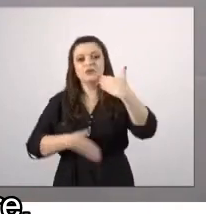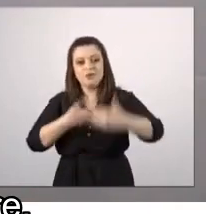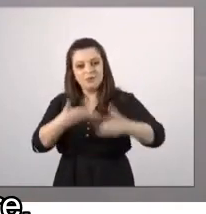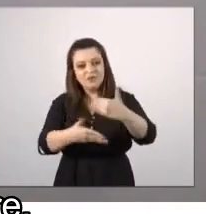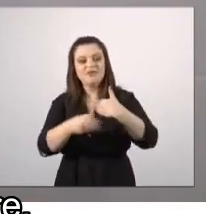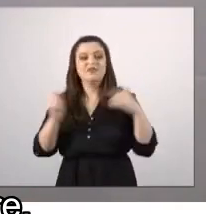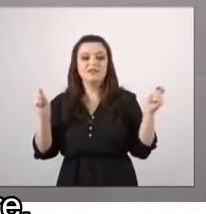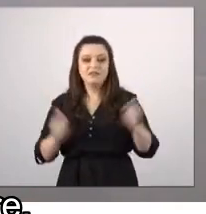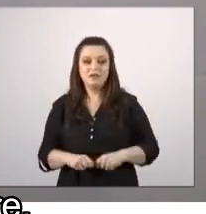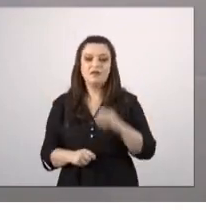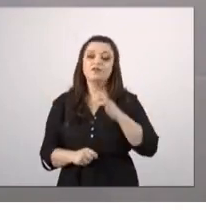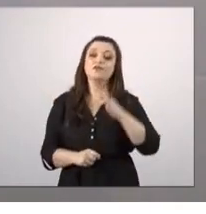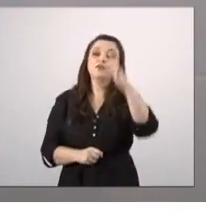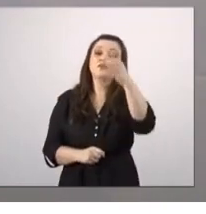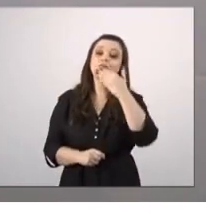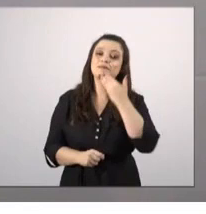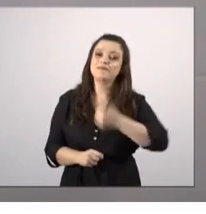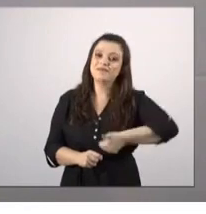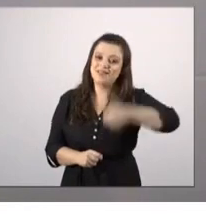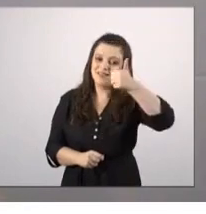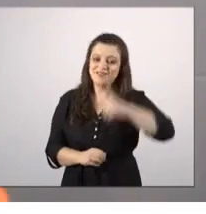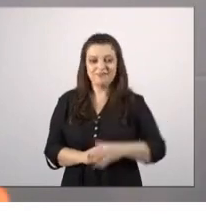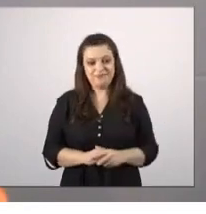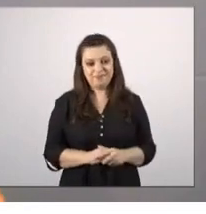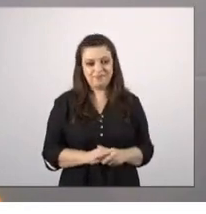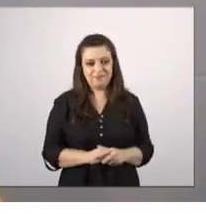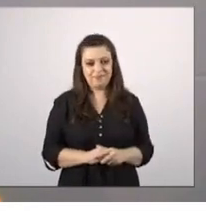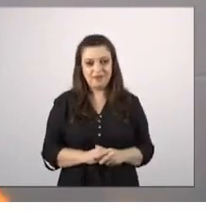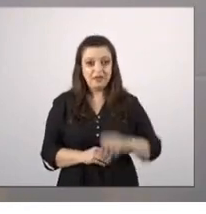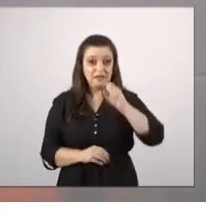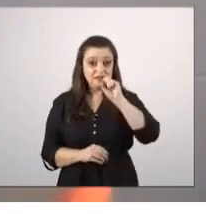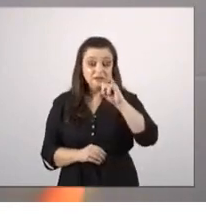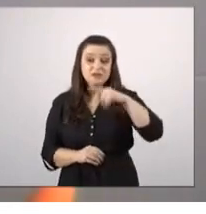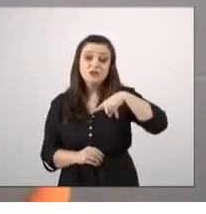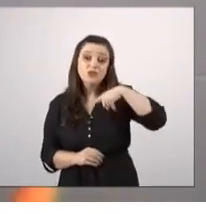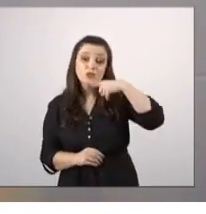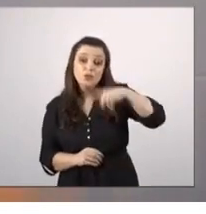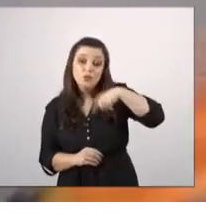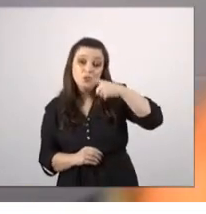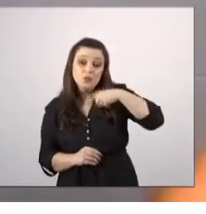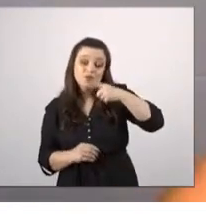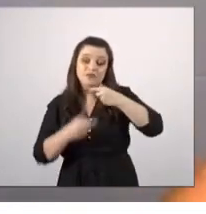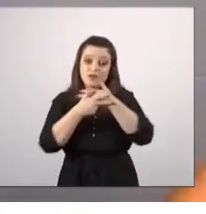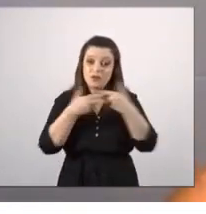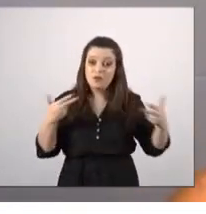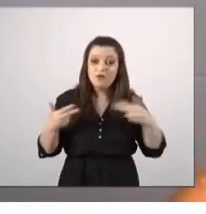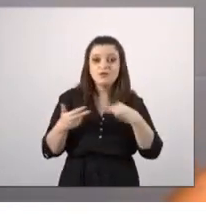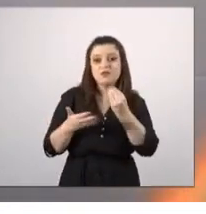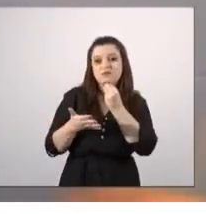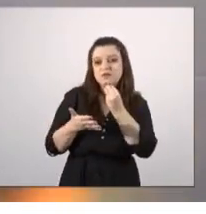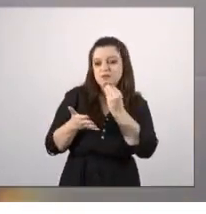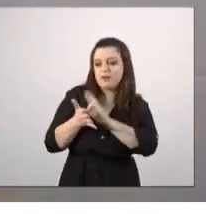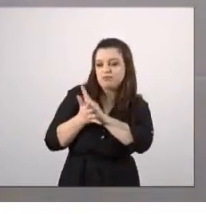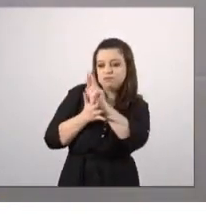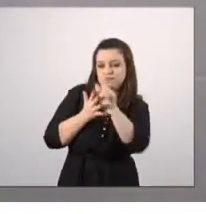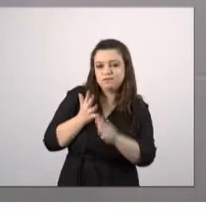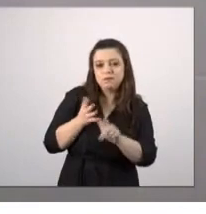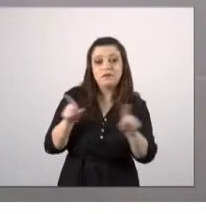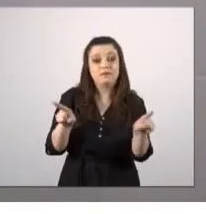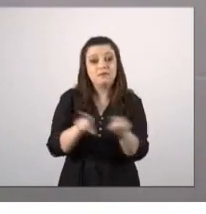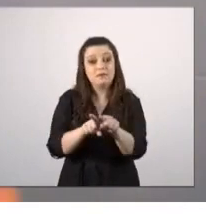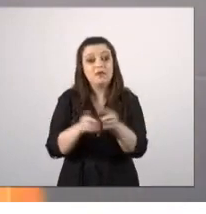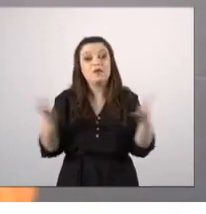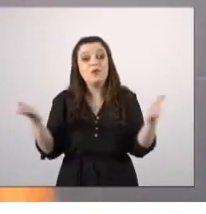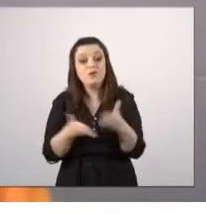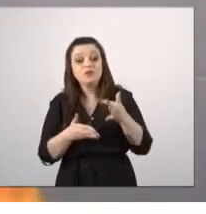o seu próprio futuro. Diante das dúvidas e inúmeras possibilidades, tais como a gente está vivendo nesse momento de